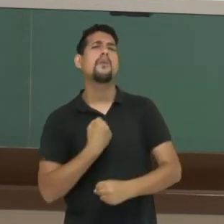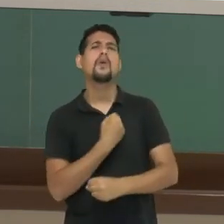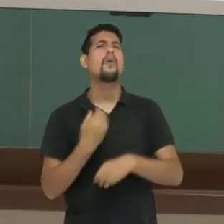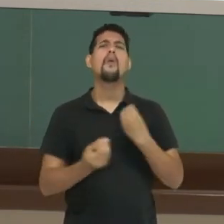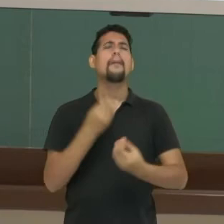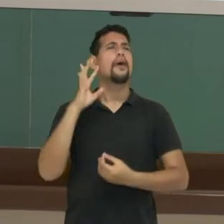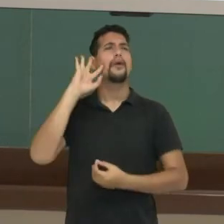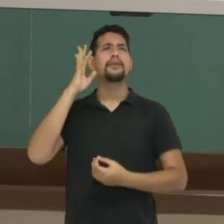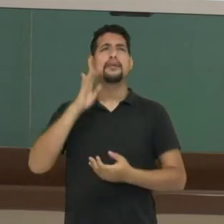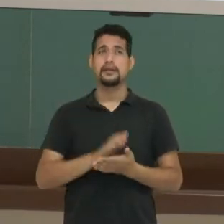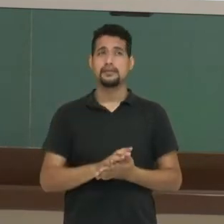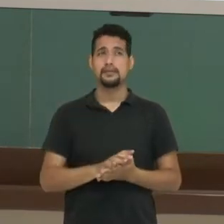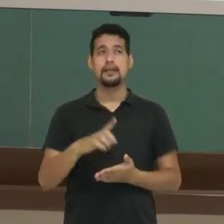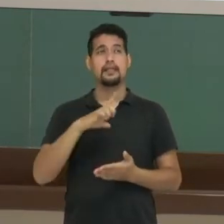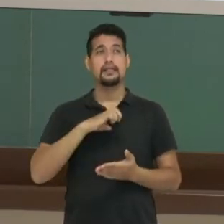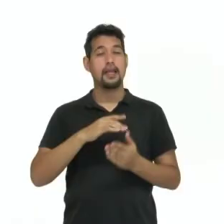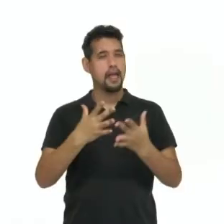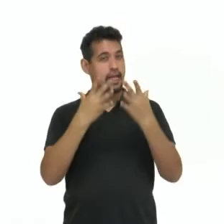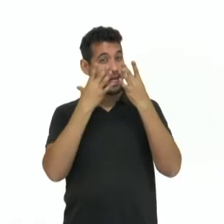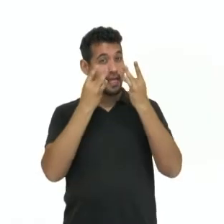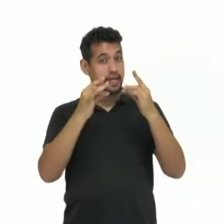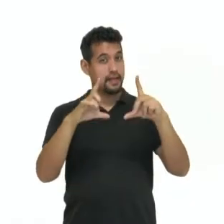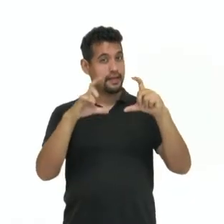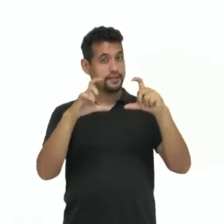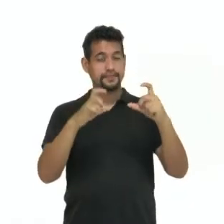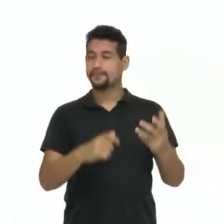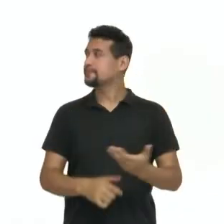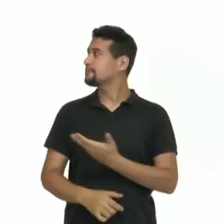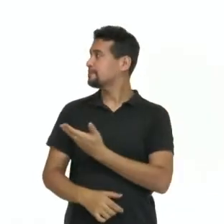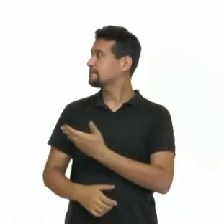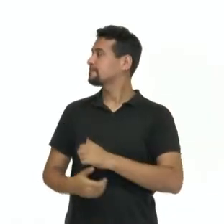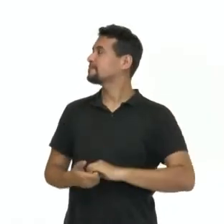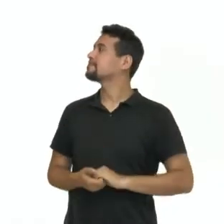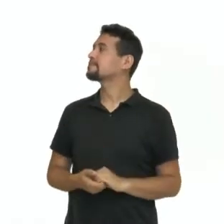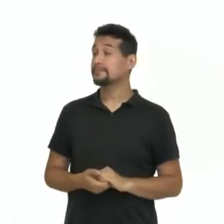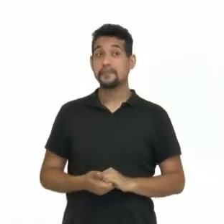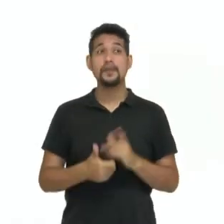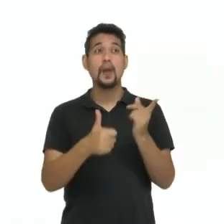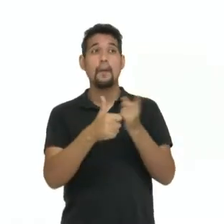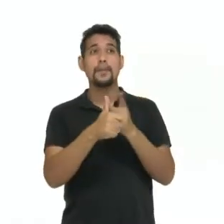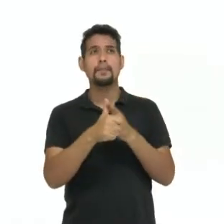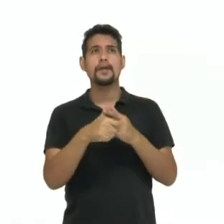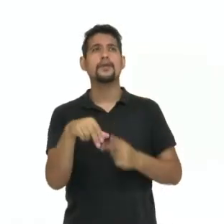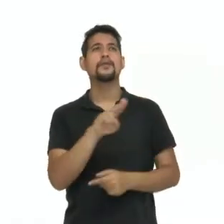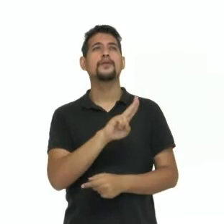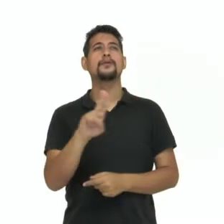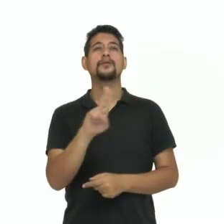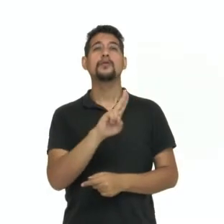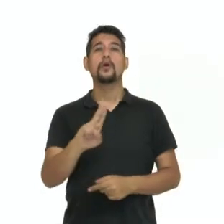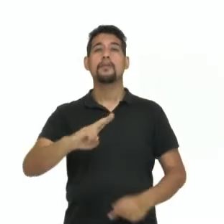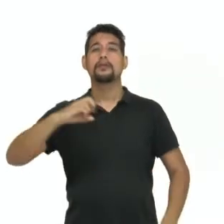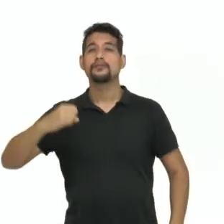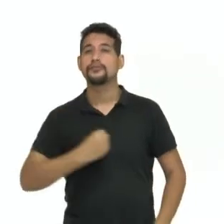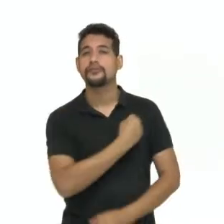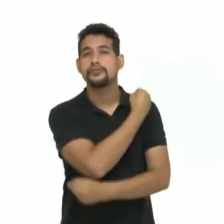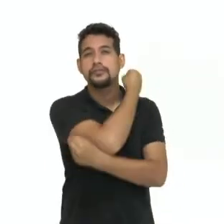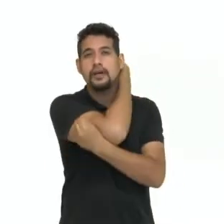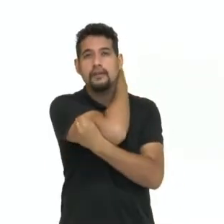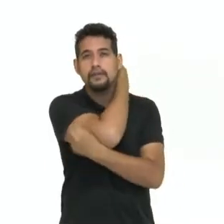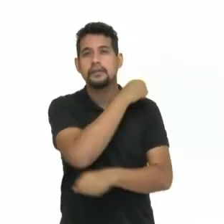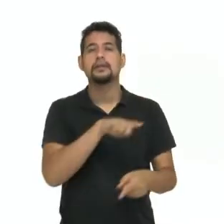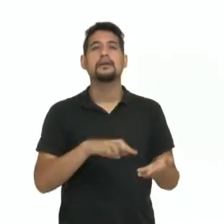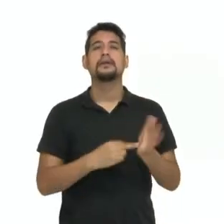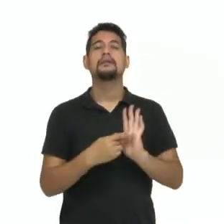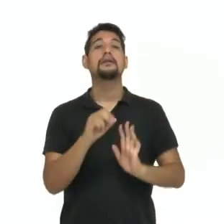funcionam. Atentem para as imagens ilustrativas. Primeiro golpe, chave de braço, também chamado